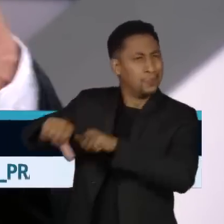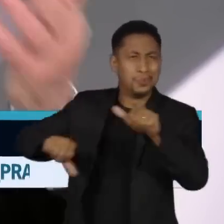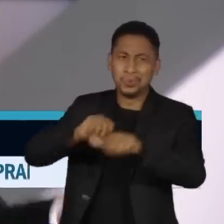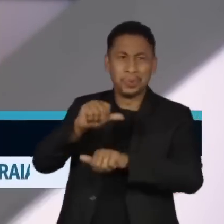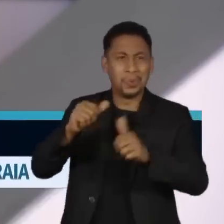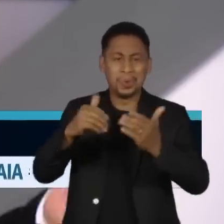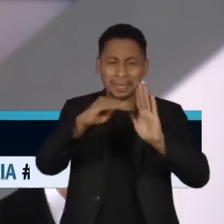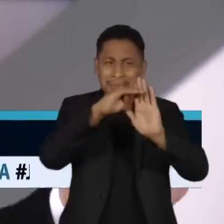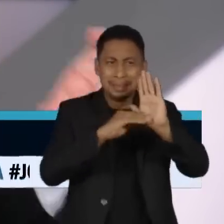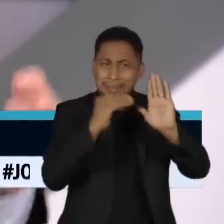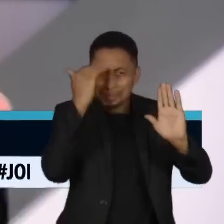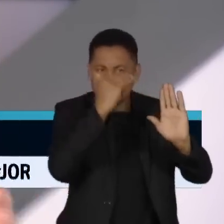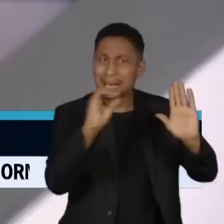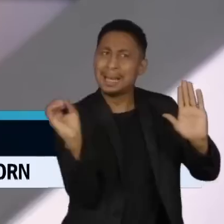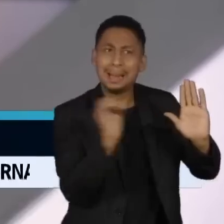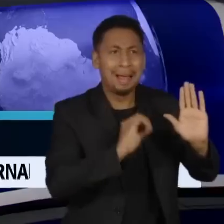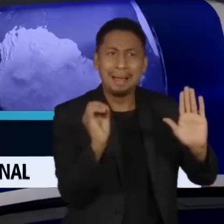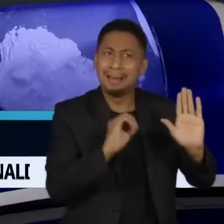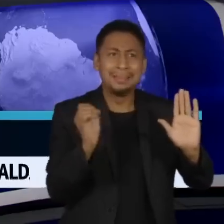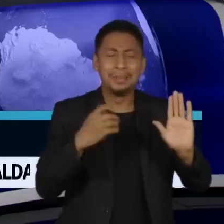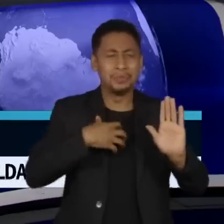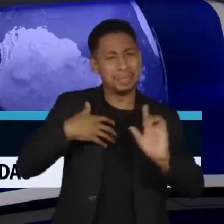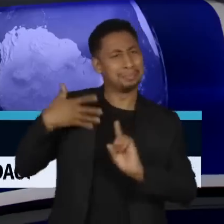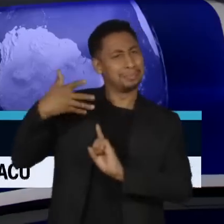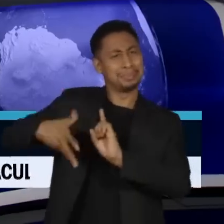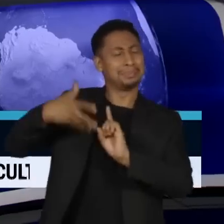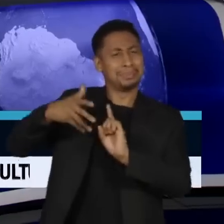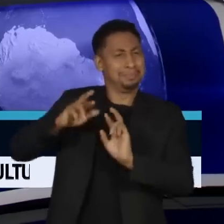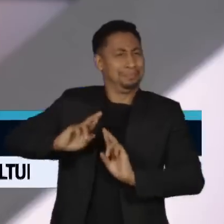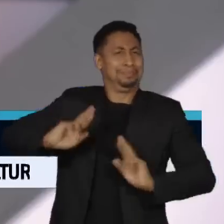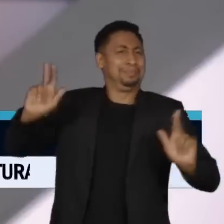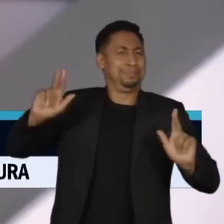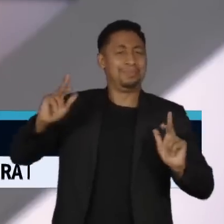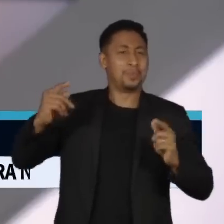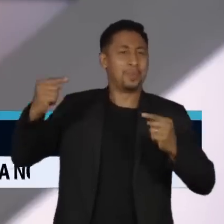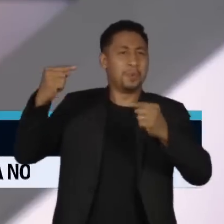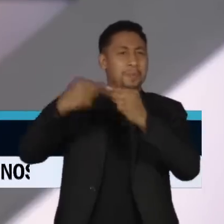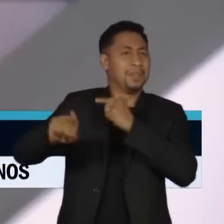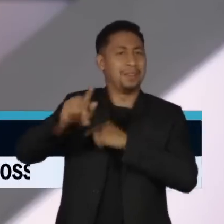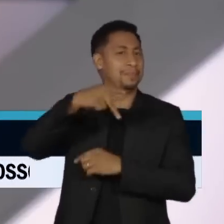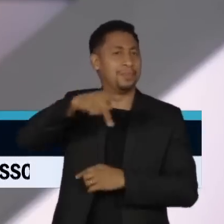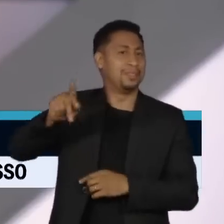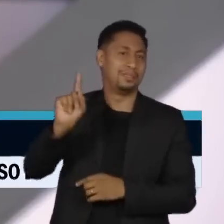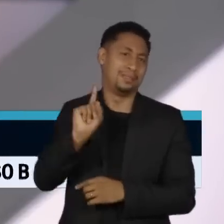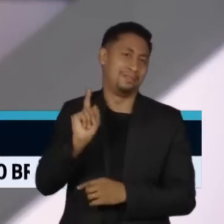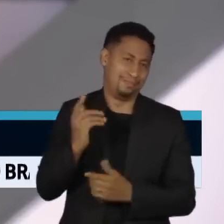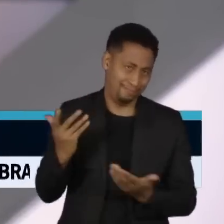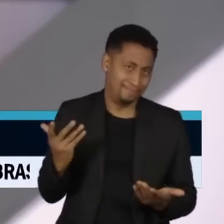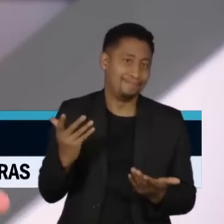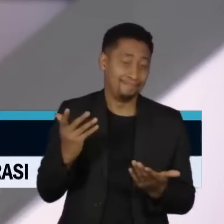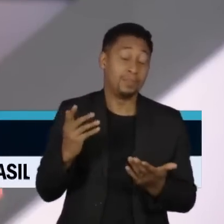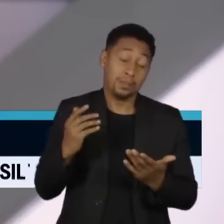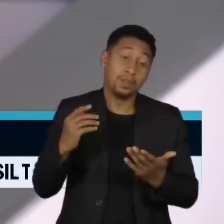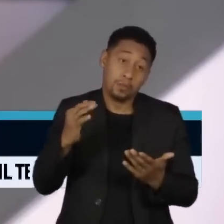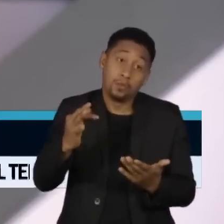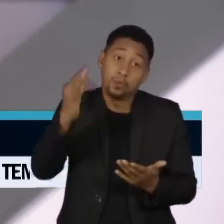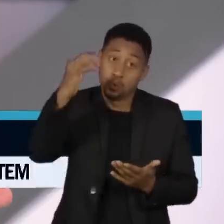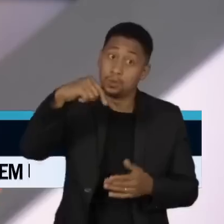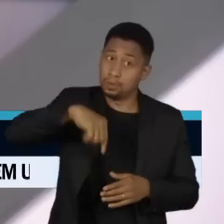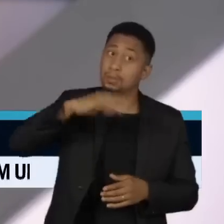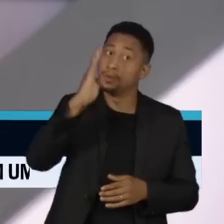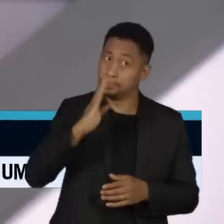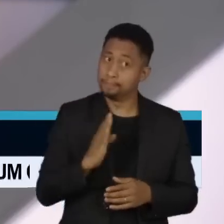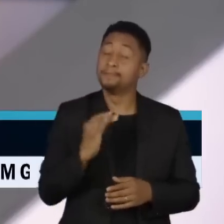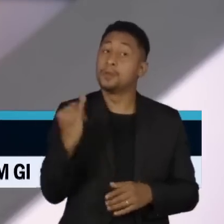pessoal e não assumiu a figura do presidente acho que pro Futuro isso é importante porque eu acho que até mesmo